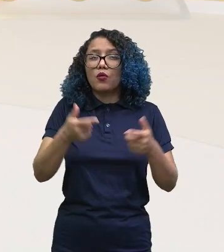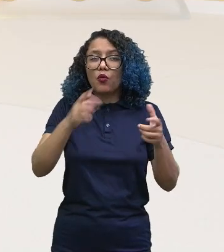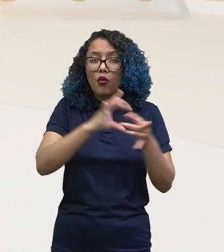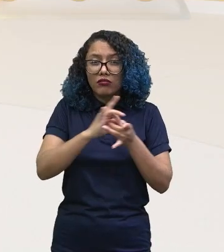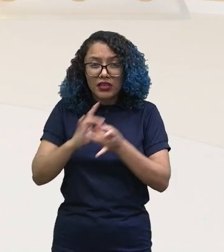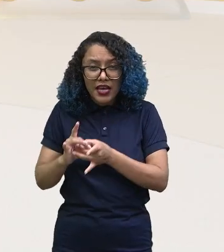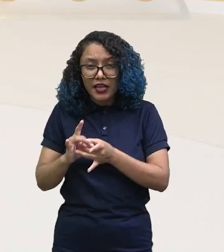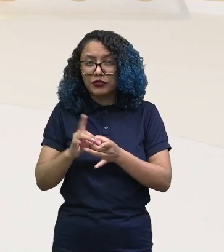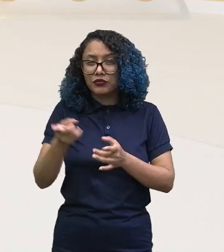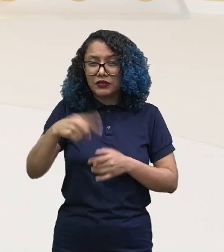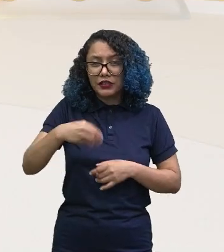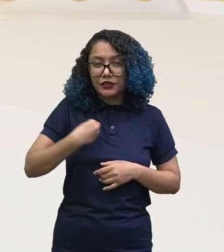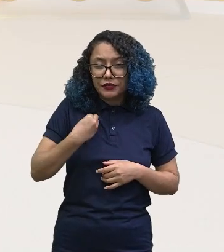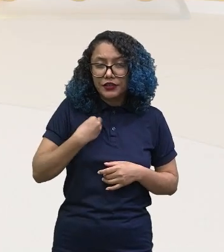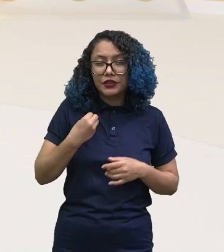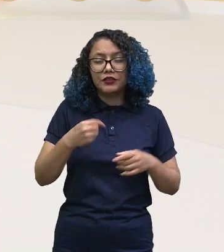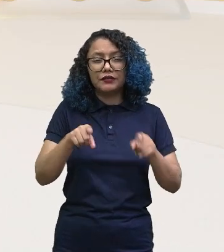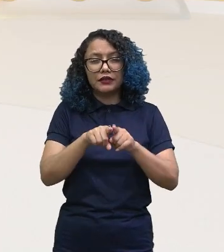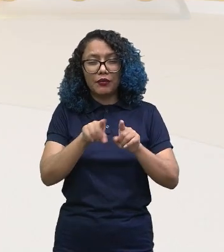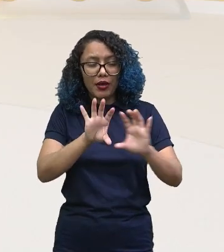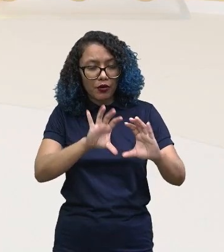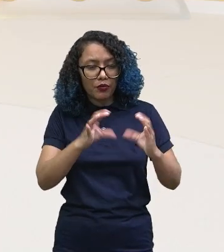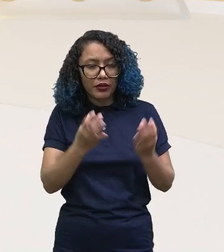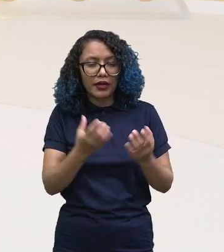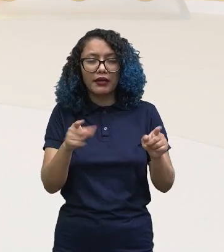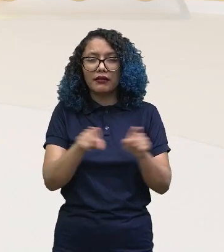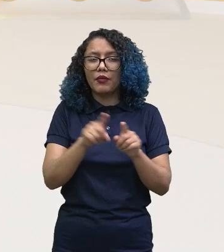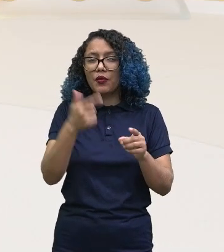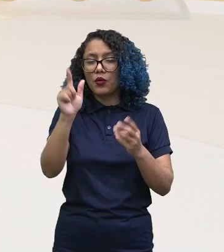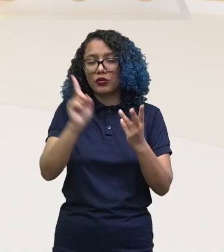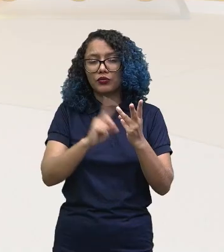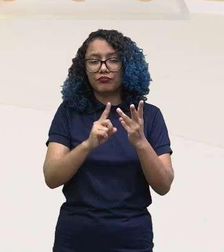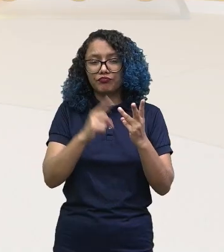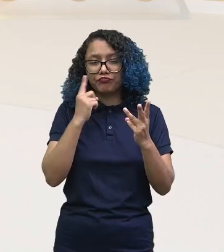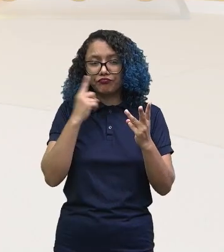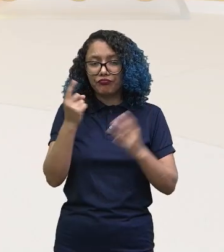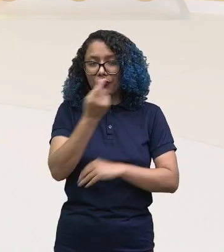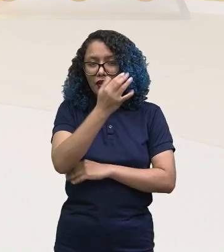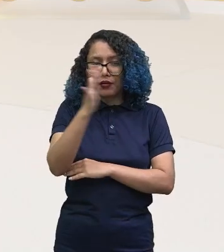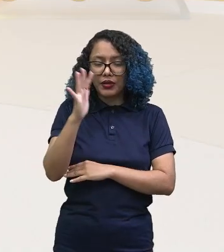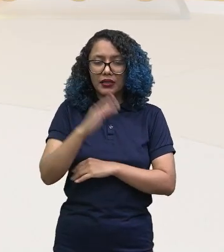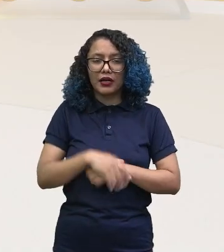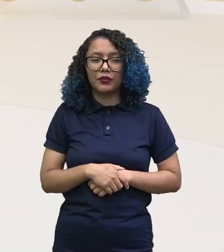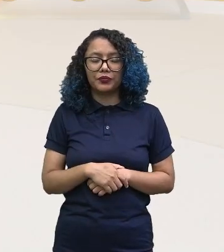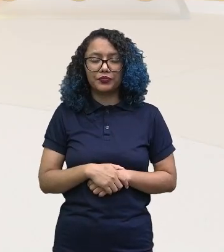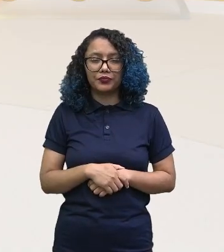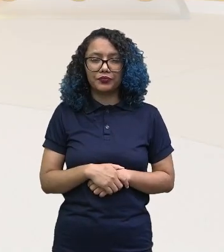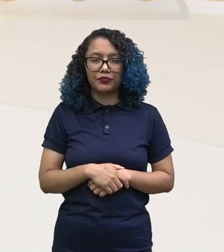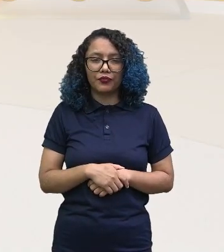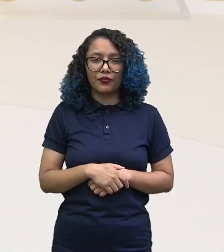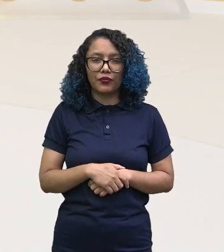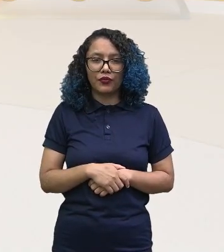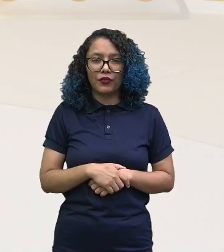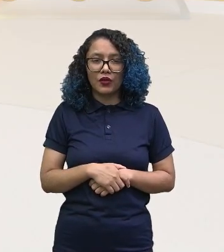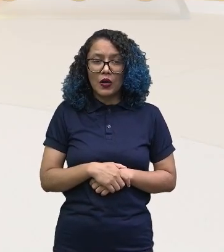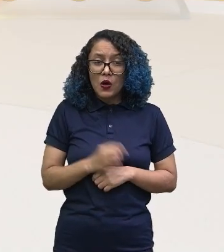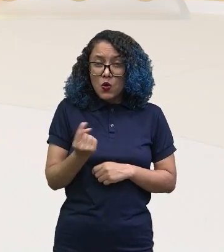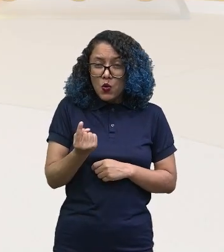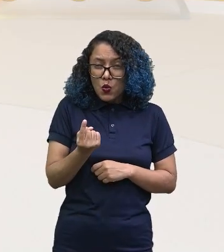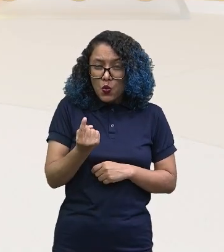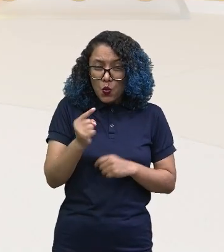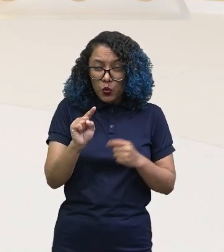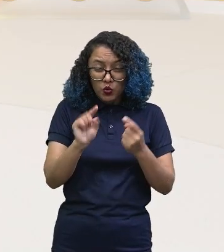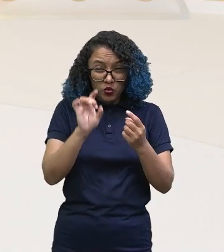as comunidades, e também o ambiental. Um sozinho não caracteriza a